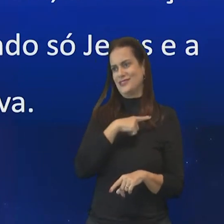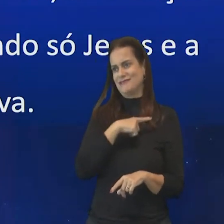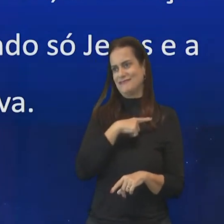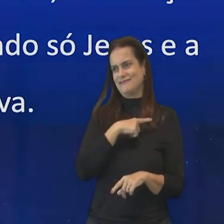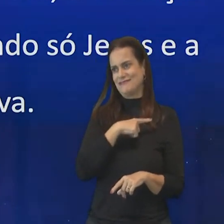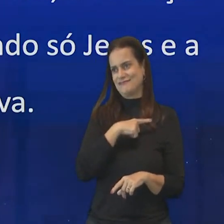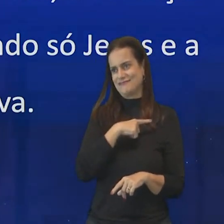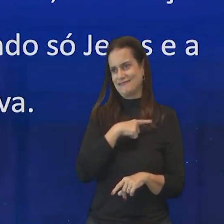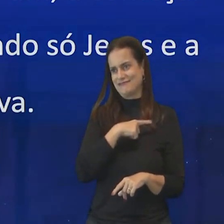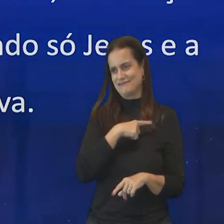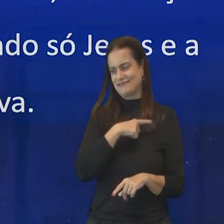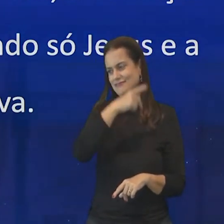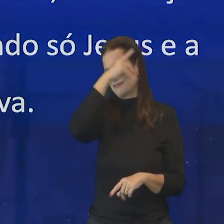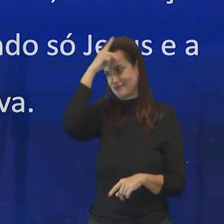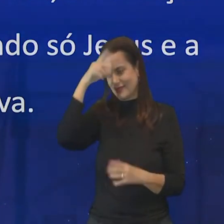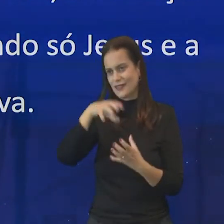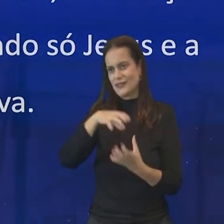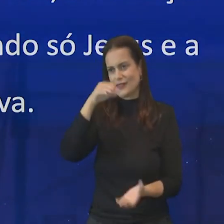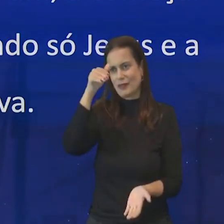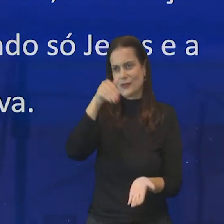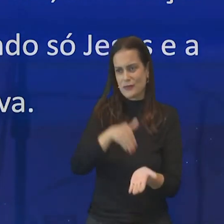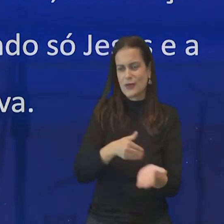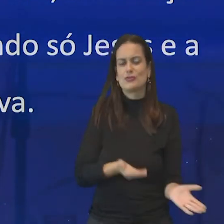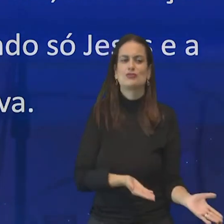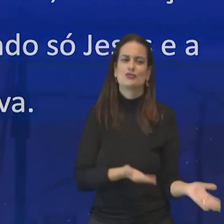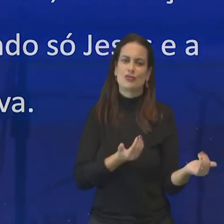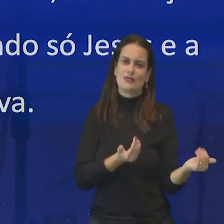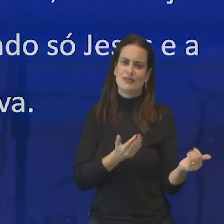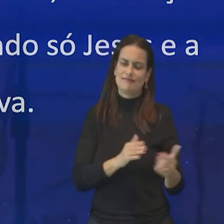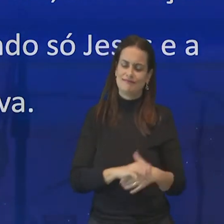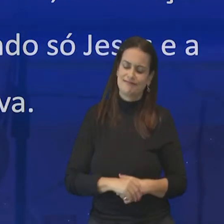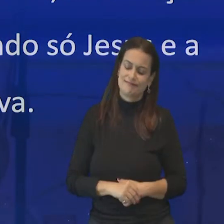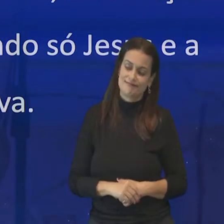mais velhos aos mais novos.